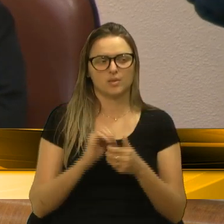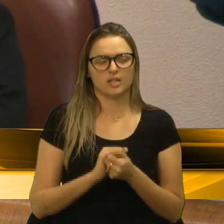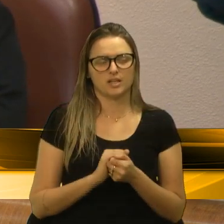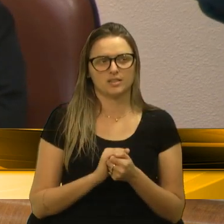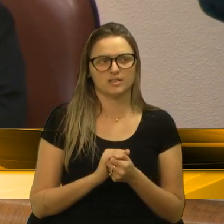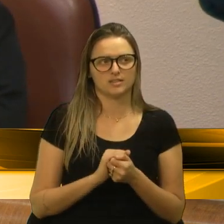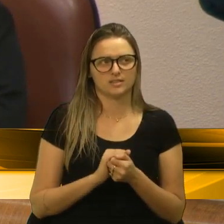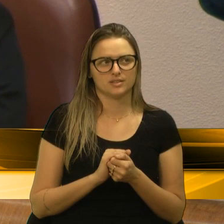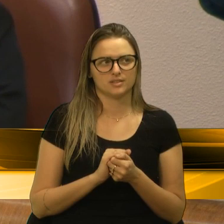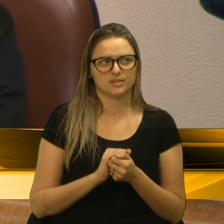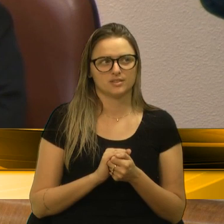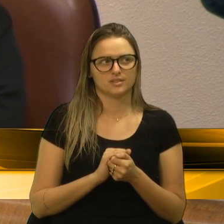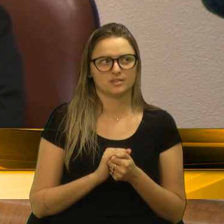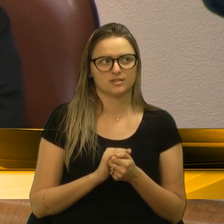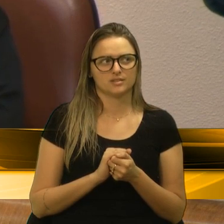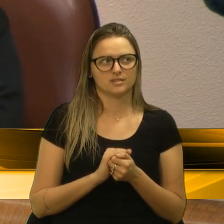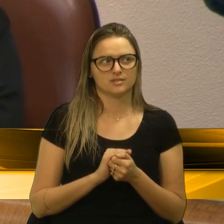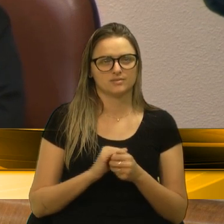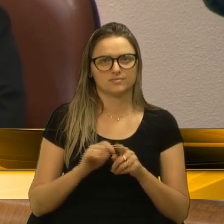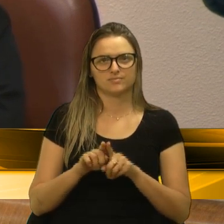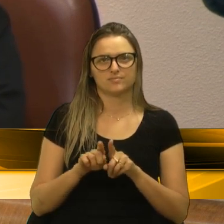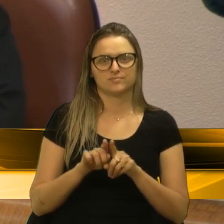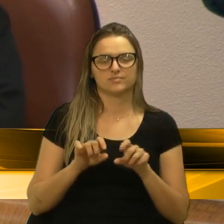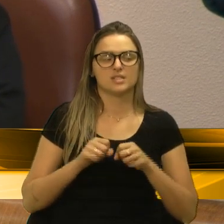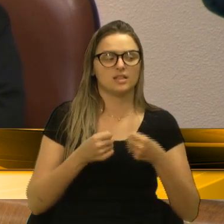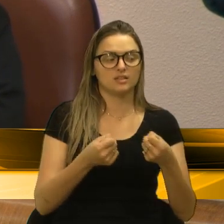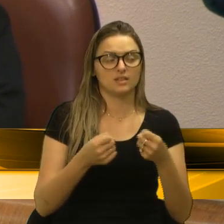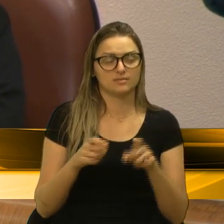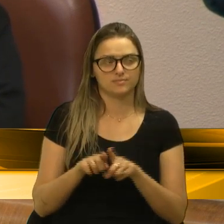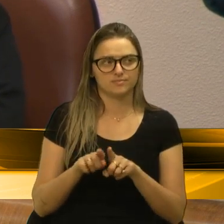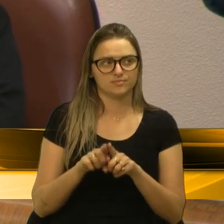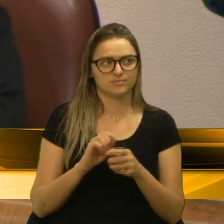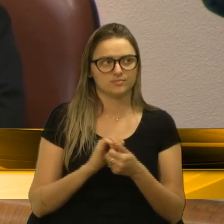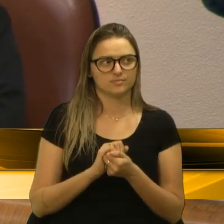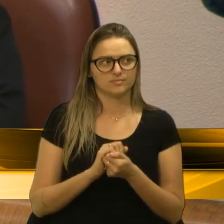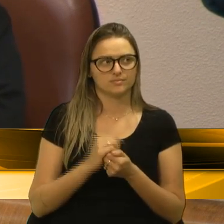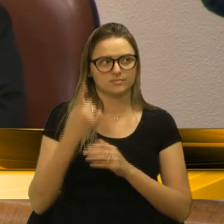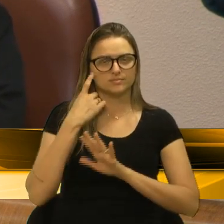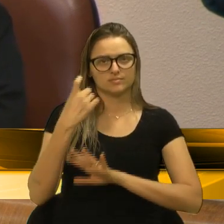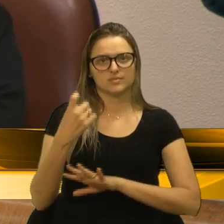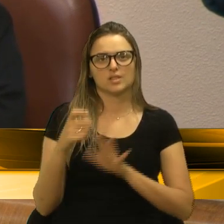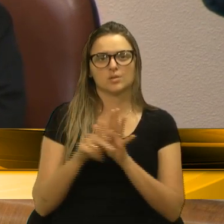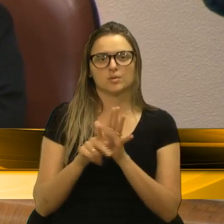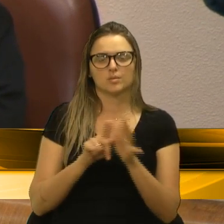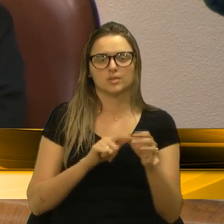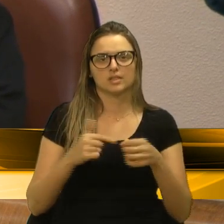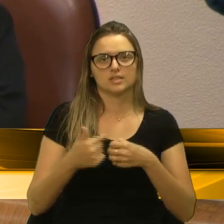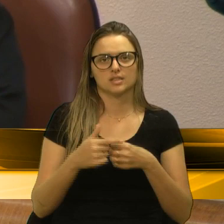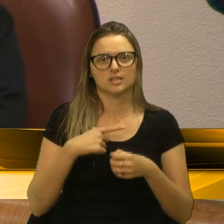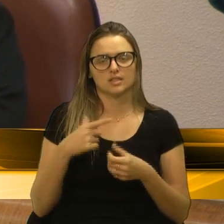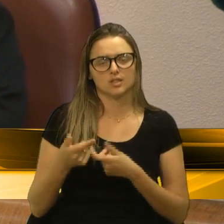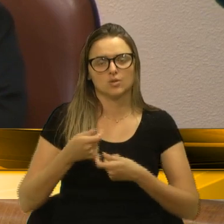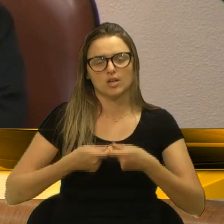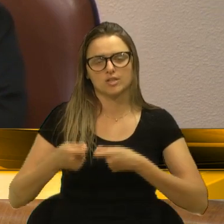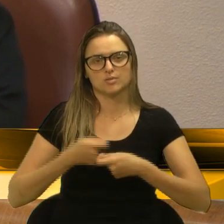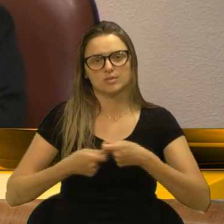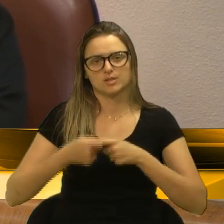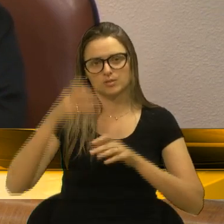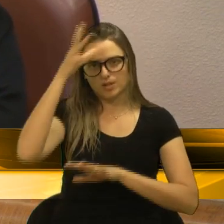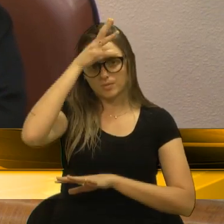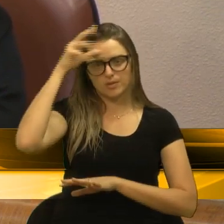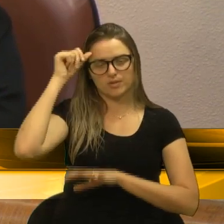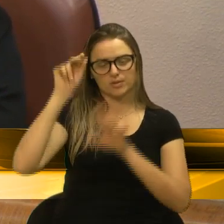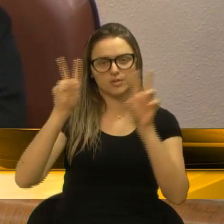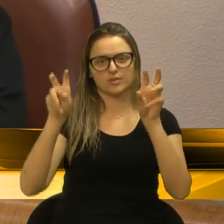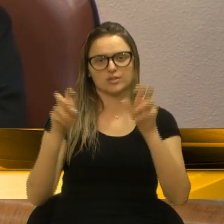ou negligenciada na defesa de bens, rendas, direitos ou interesses do município sujeitos à administração da Prefeitura, fecha